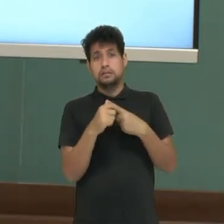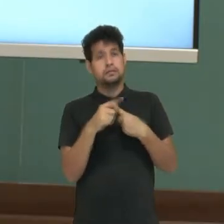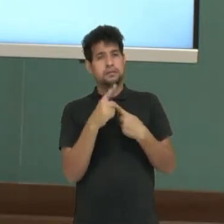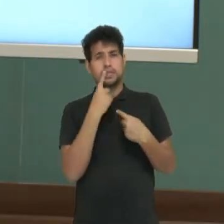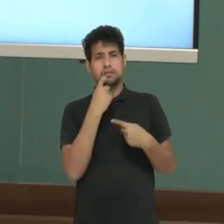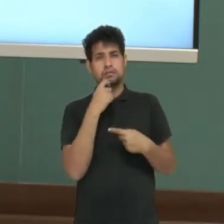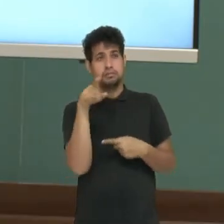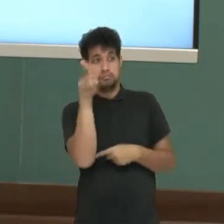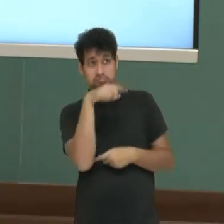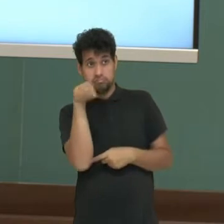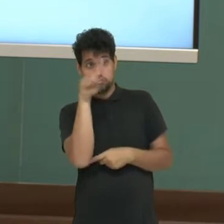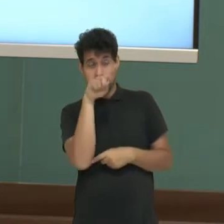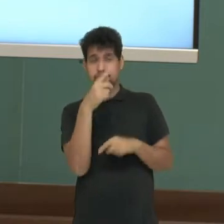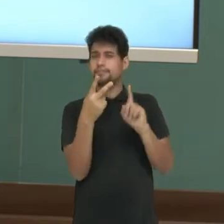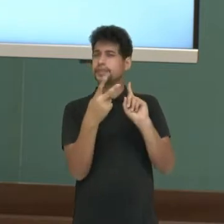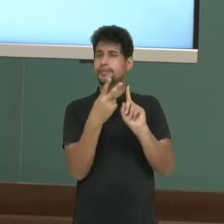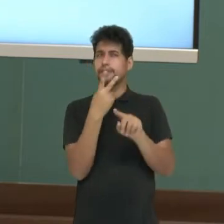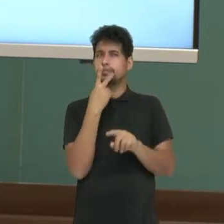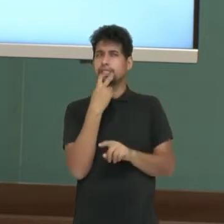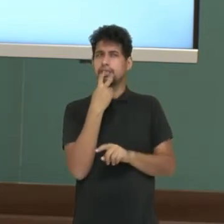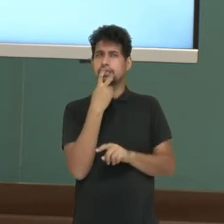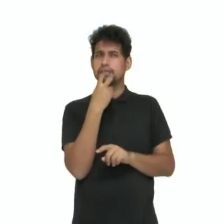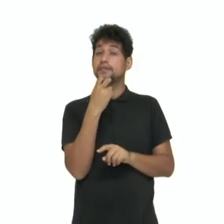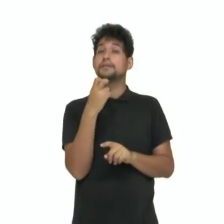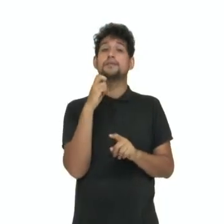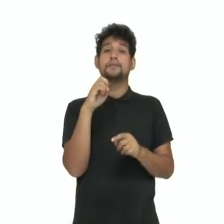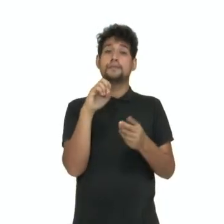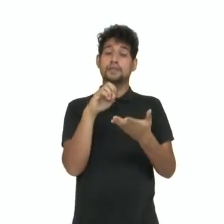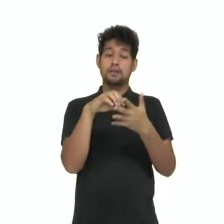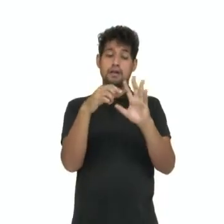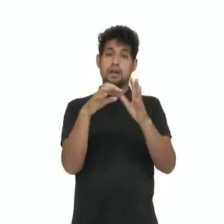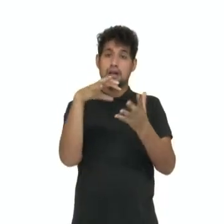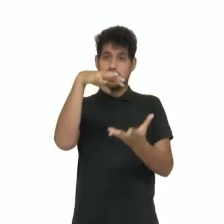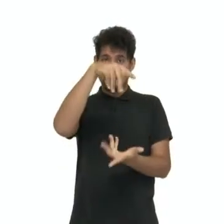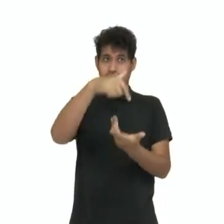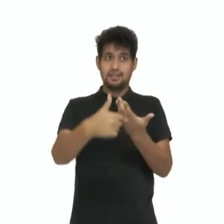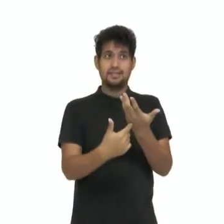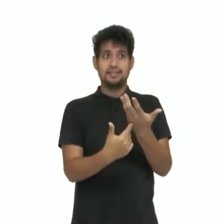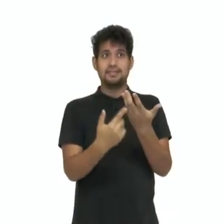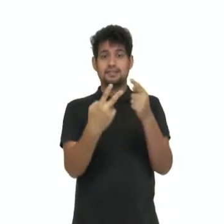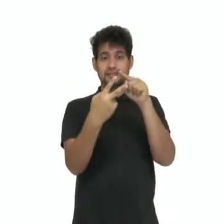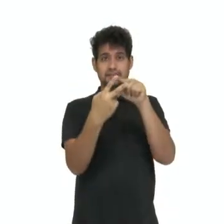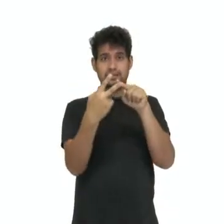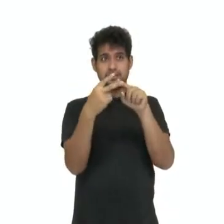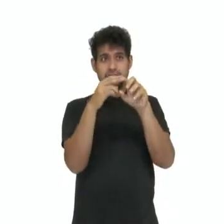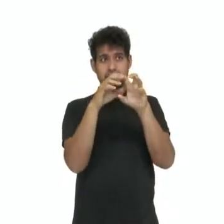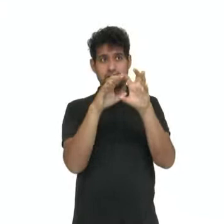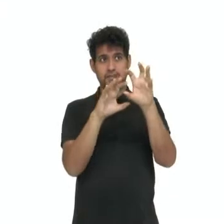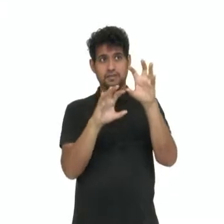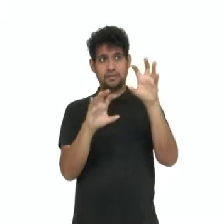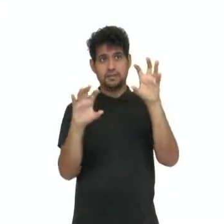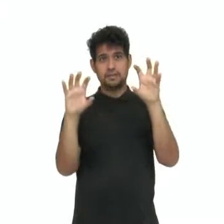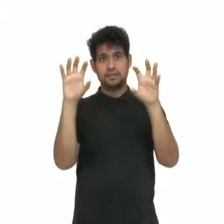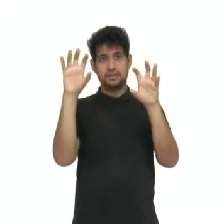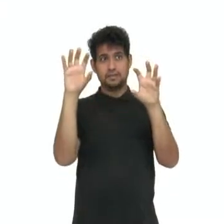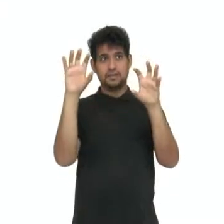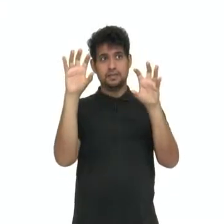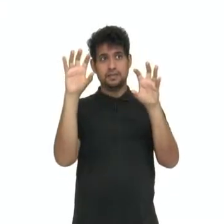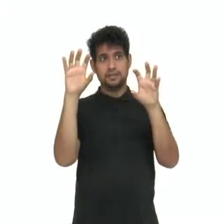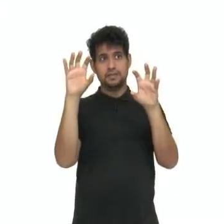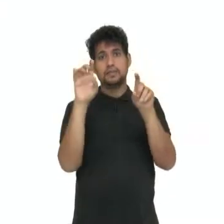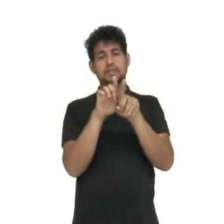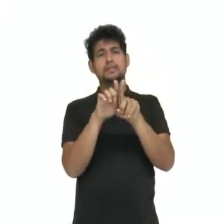No segundo círculo vermelho, a posição da Antártida quando se separou em 2 grandes continentes, a Laurásia ao norte